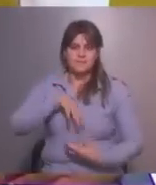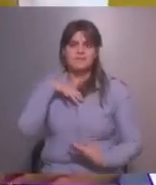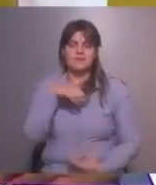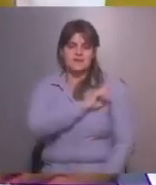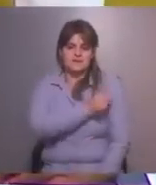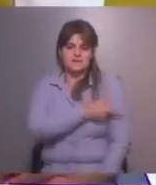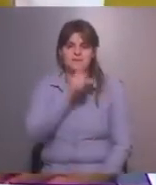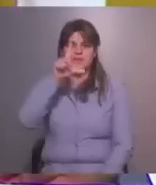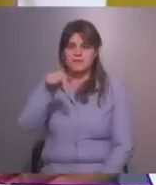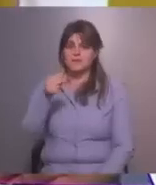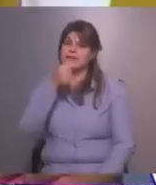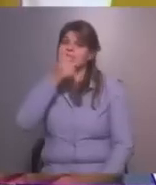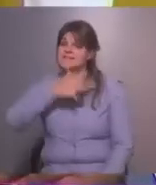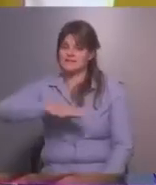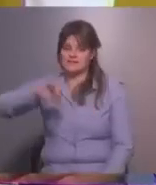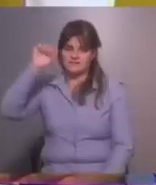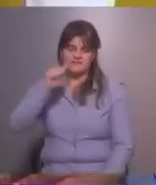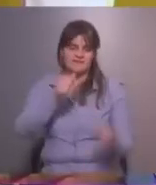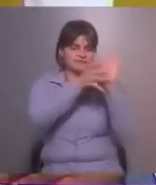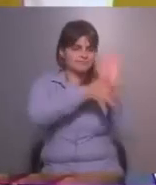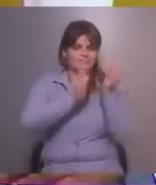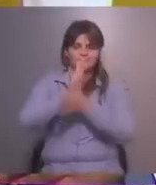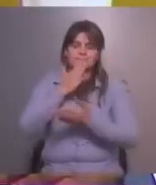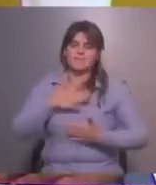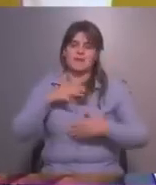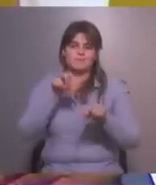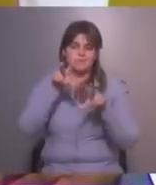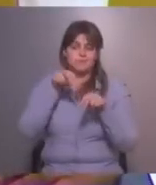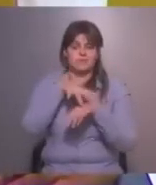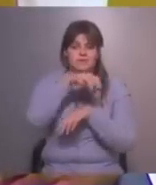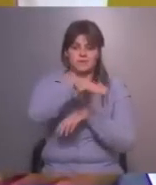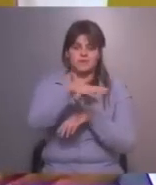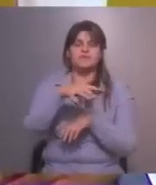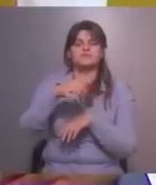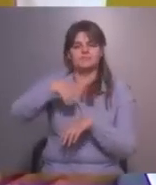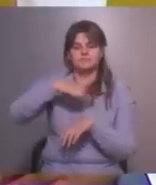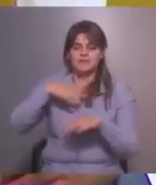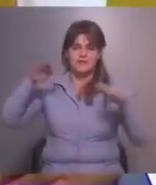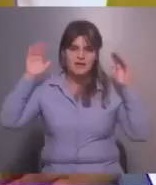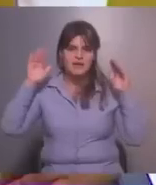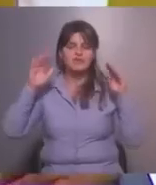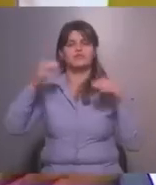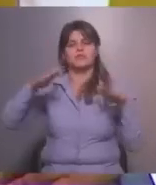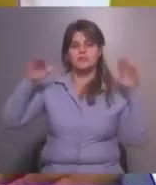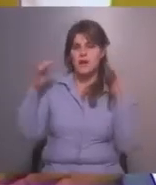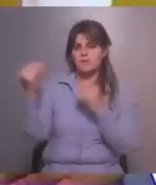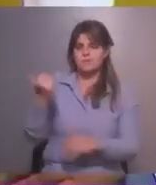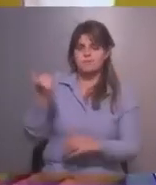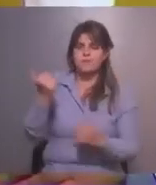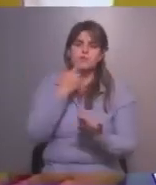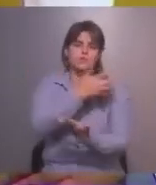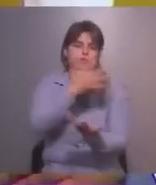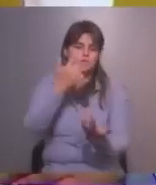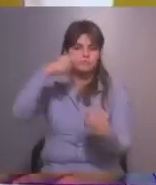bebida que nos purifica. Por isso, com os anjos e os arcanjos, os tronos e as dominações, e todos os